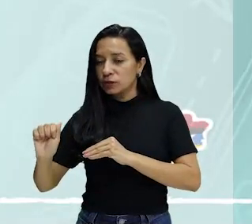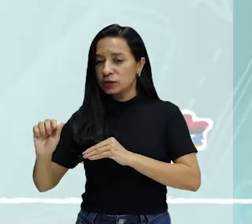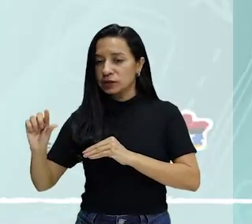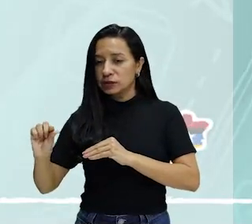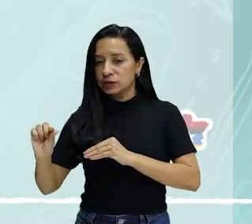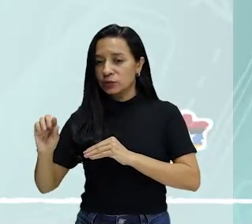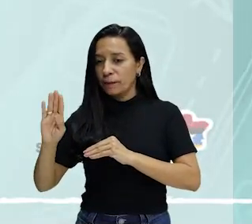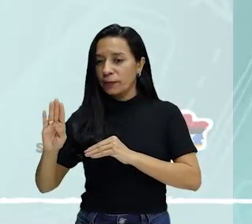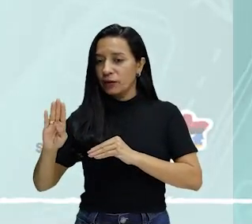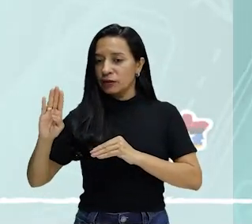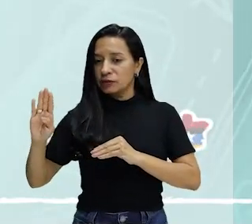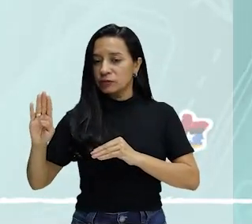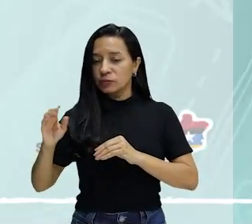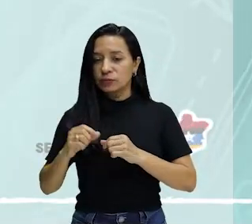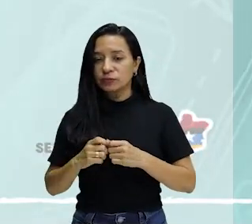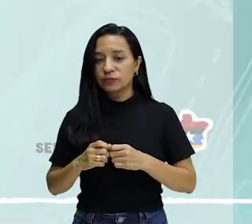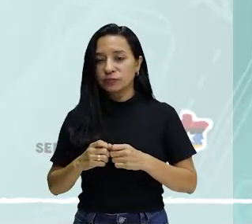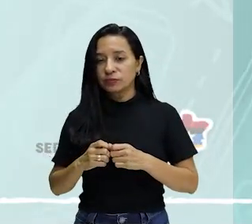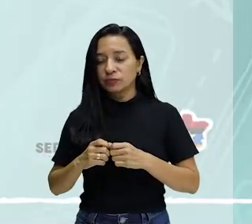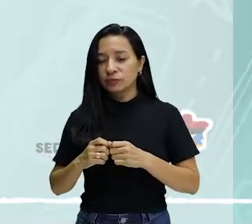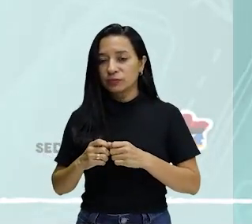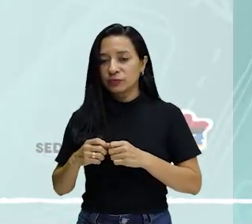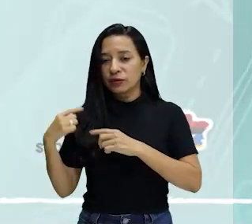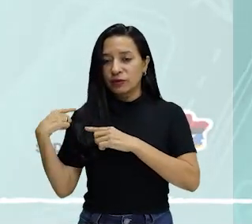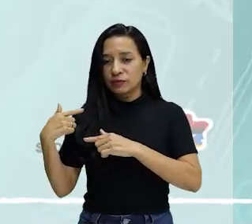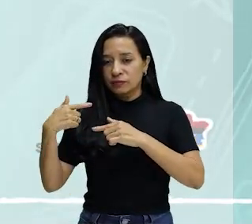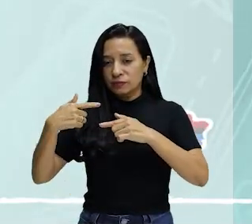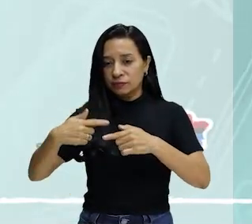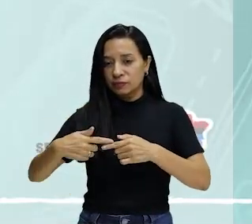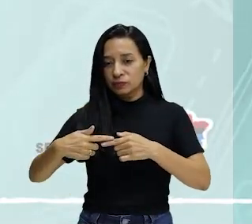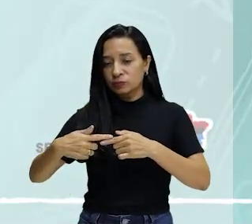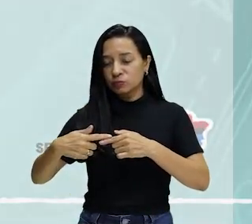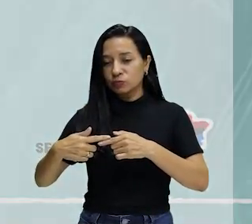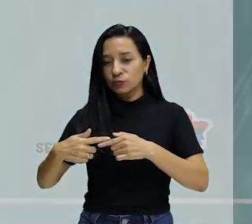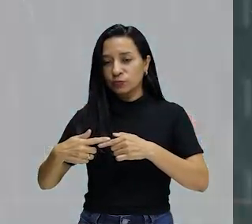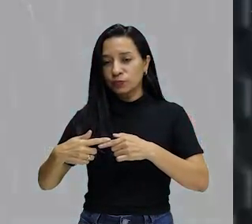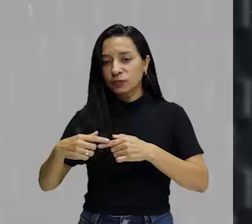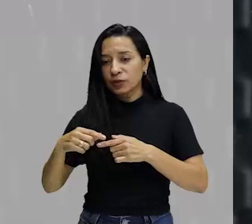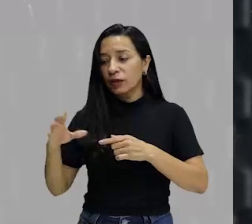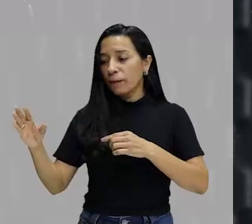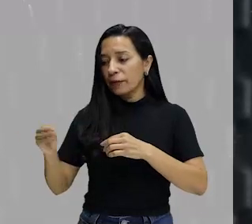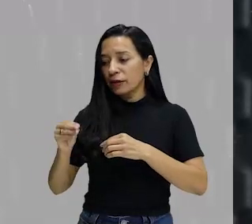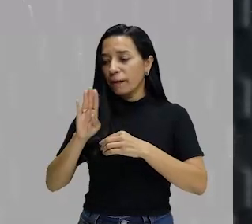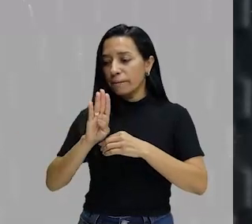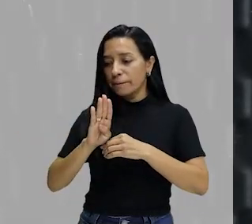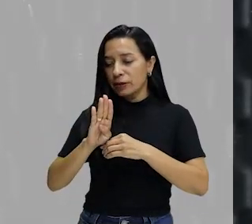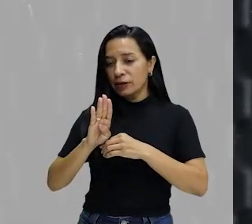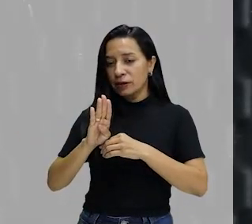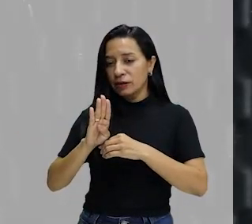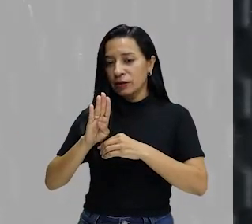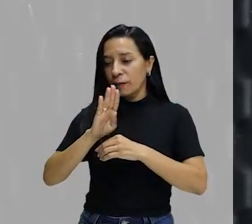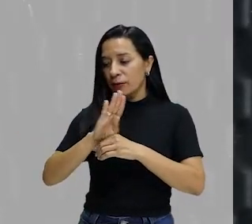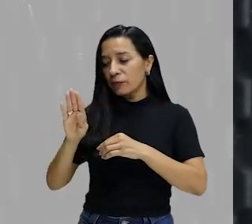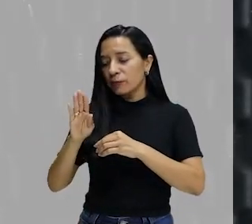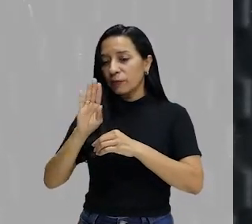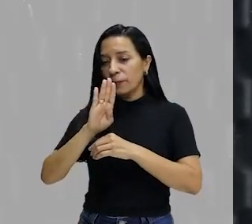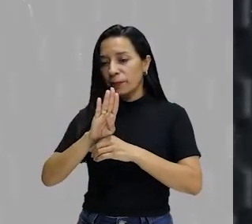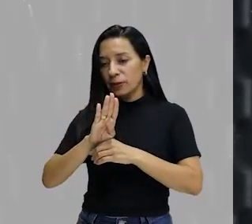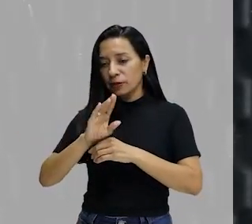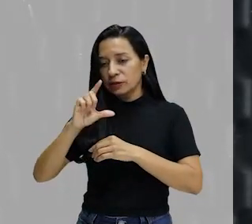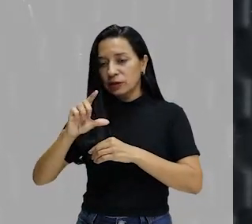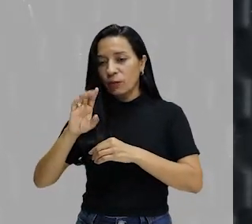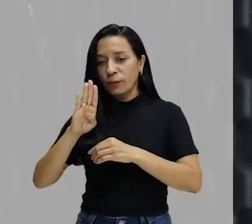indivíduo Azão, Azinho. Eu vou pegar este Bzão aqui, junto com este Bzinho, vai ficar Bzão,